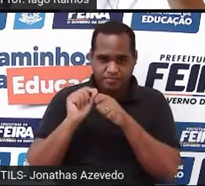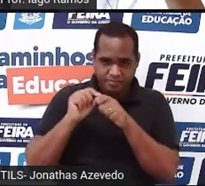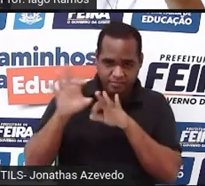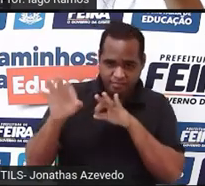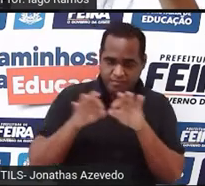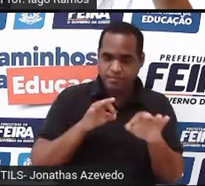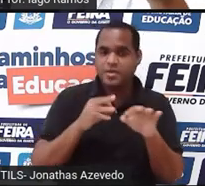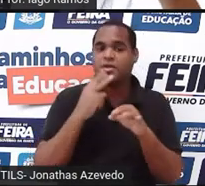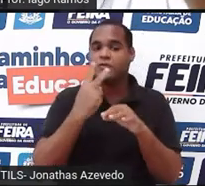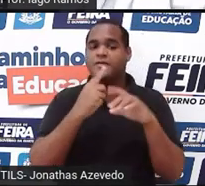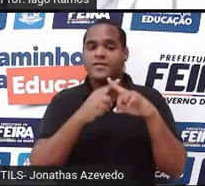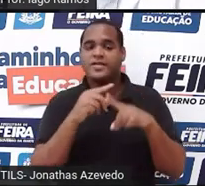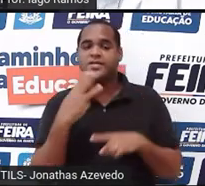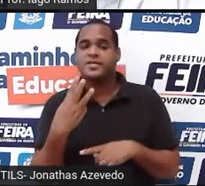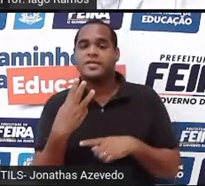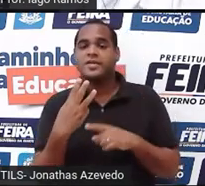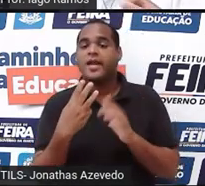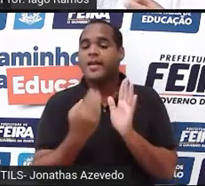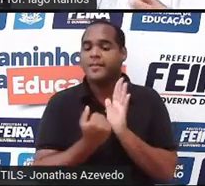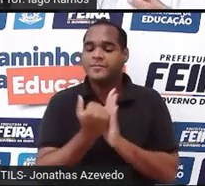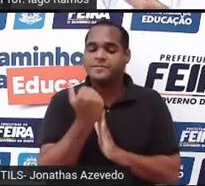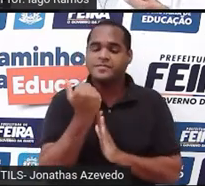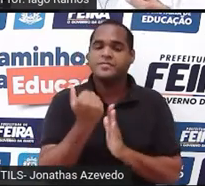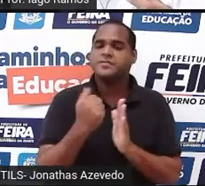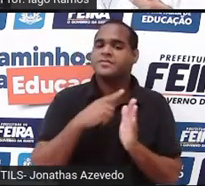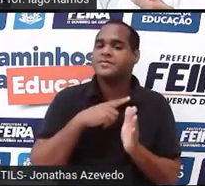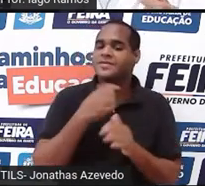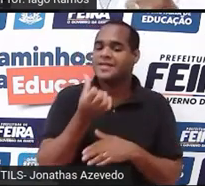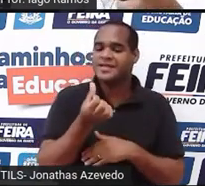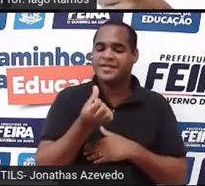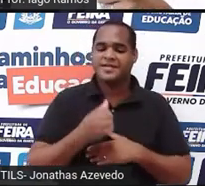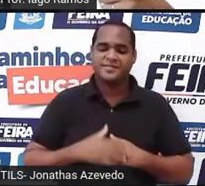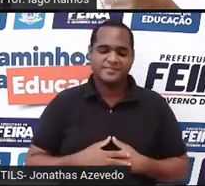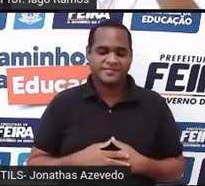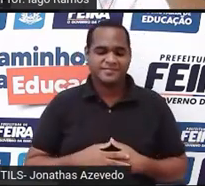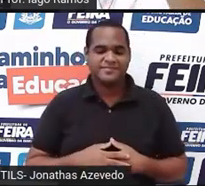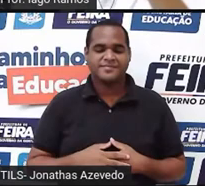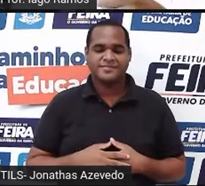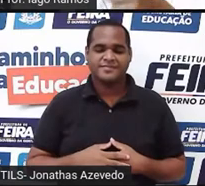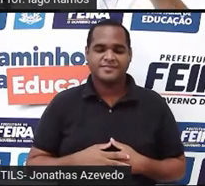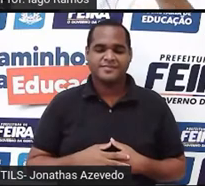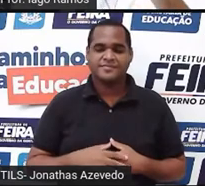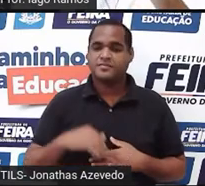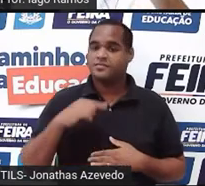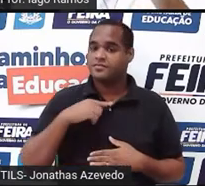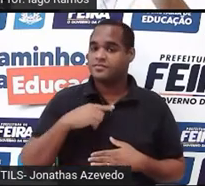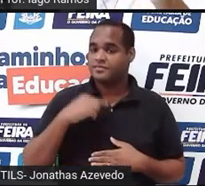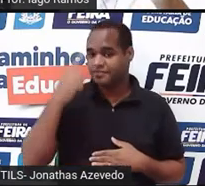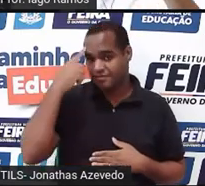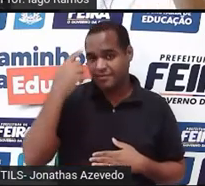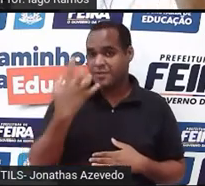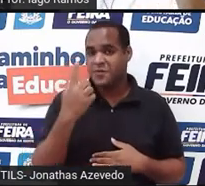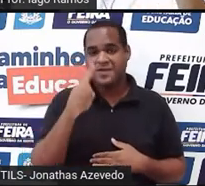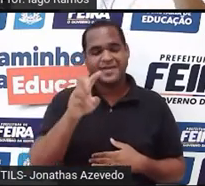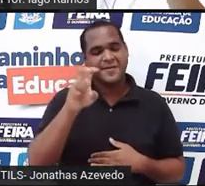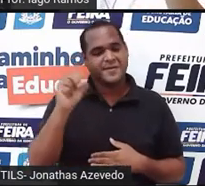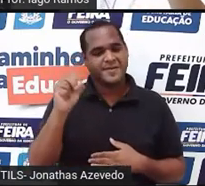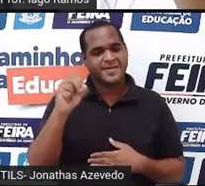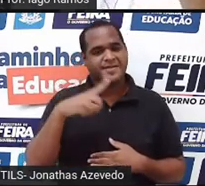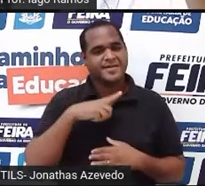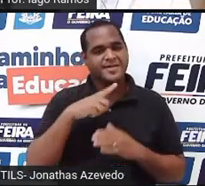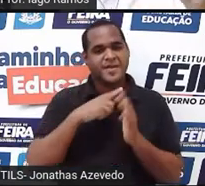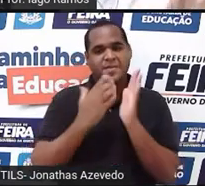duas vezes três que das seis então o preço uns 50